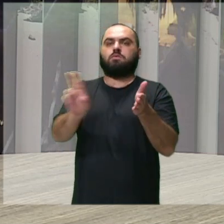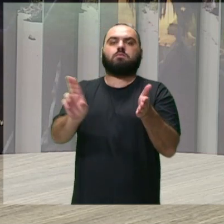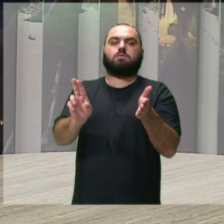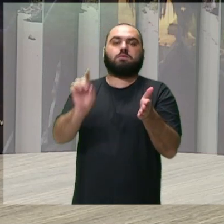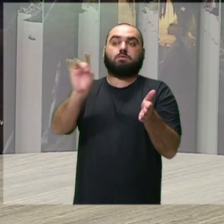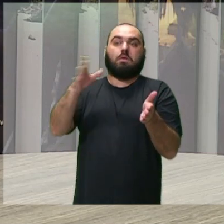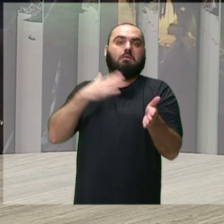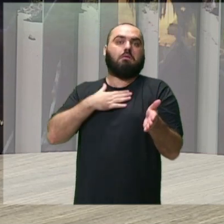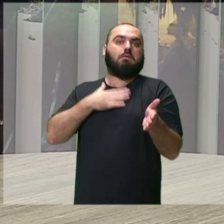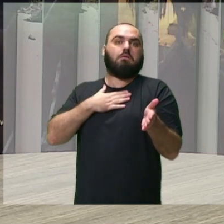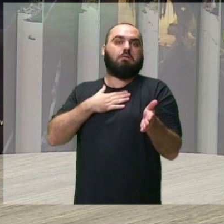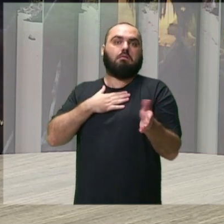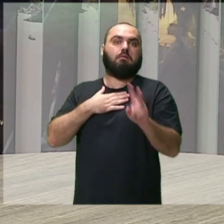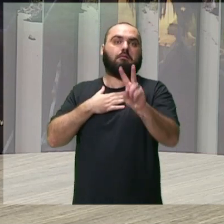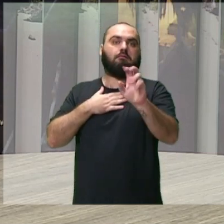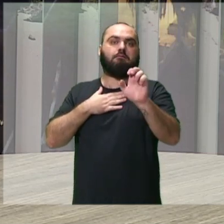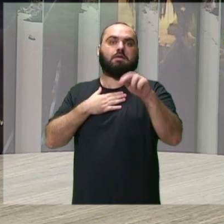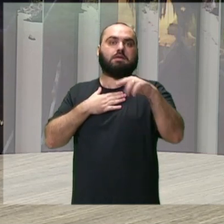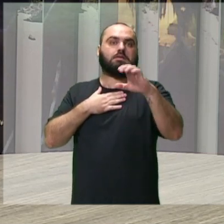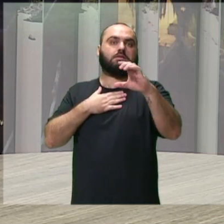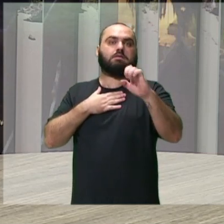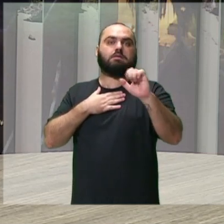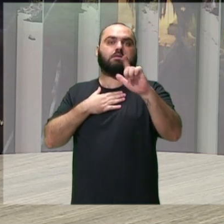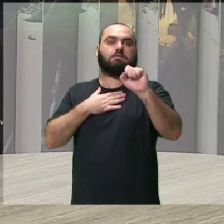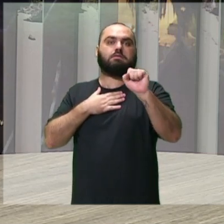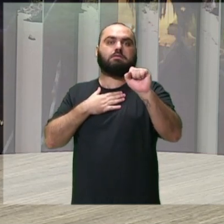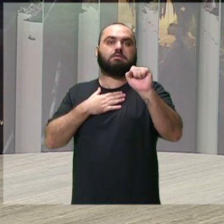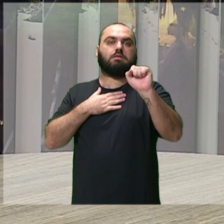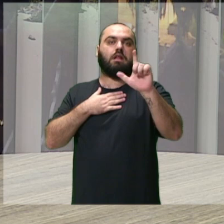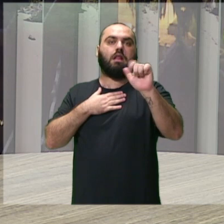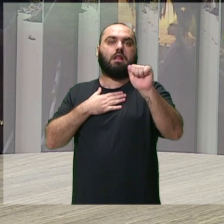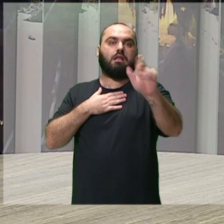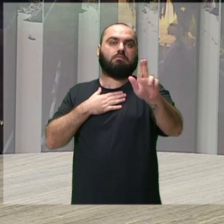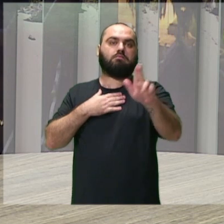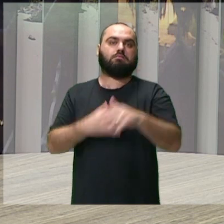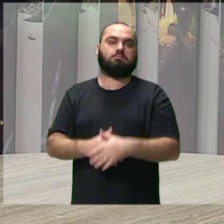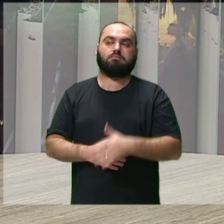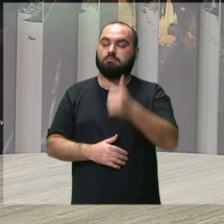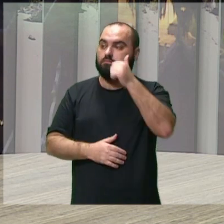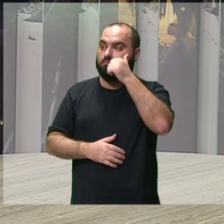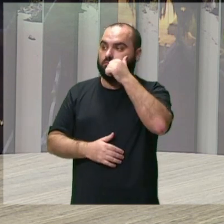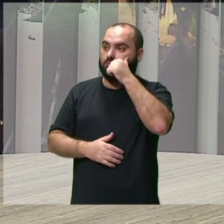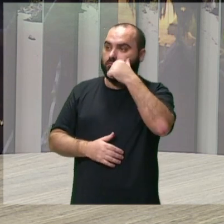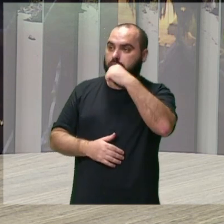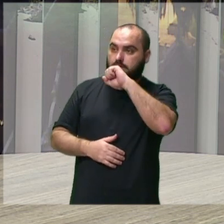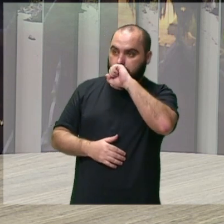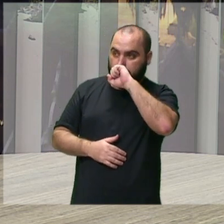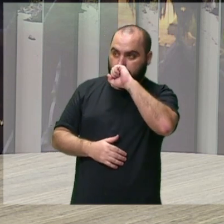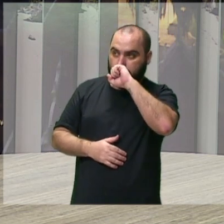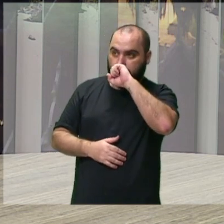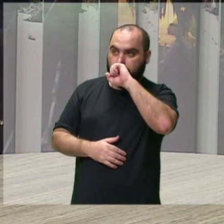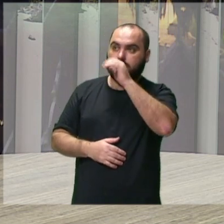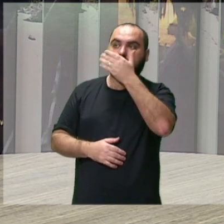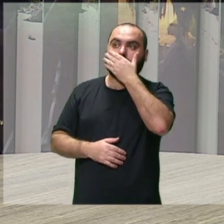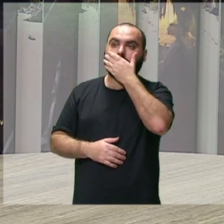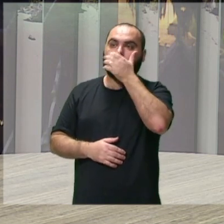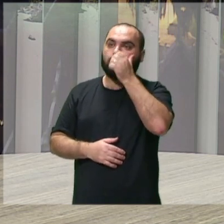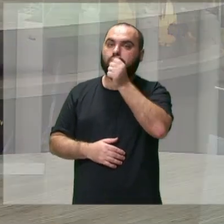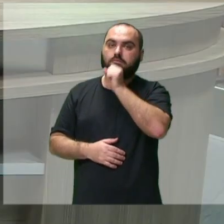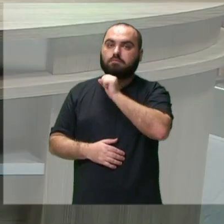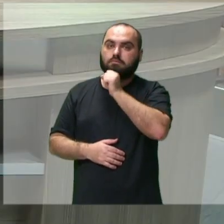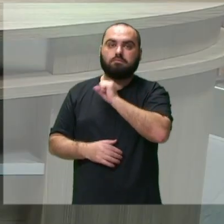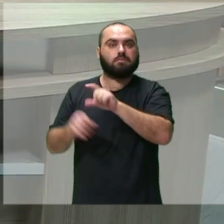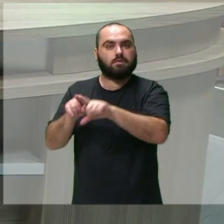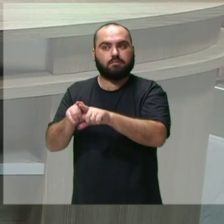eu que tinha, né? E são são 3 gerações do meu caso. Meu avô, meu pai e eu. E, para minha